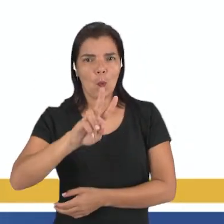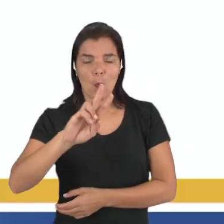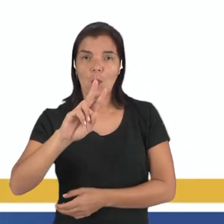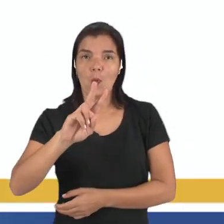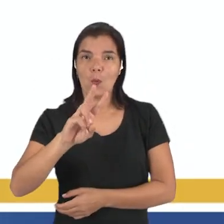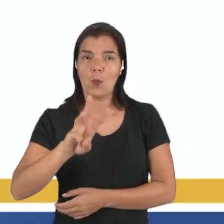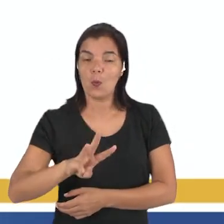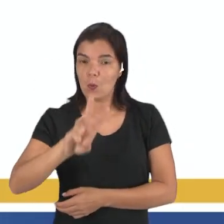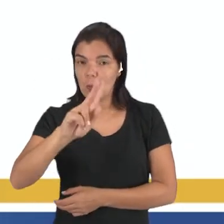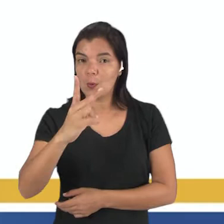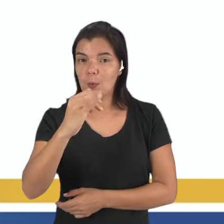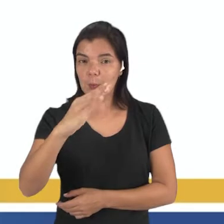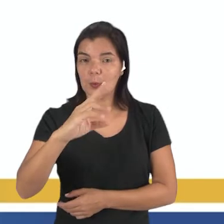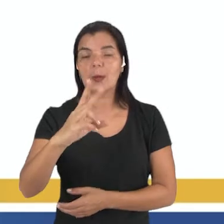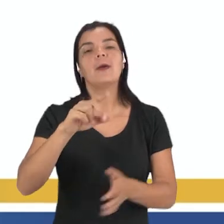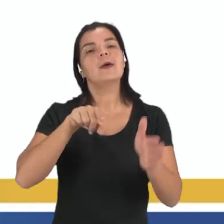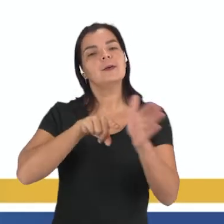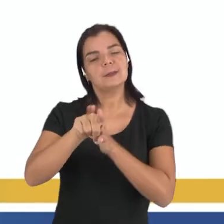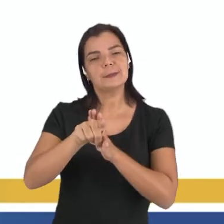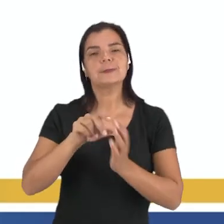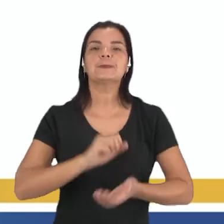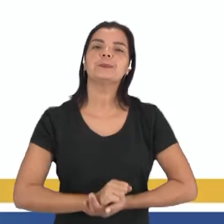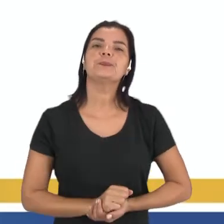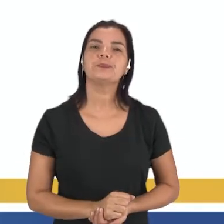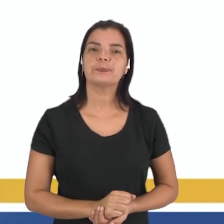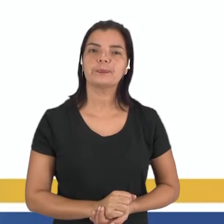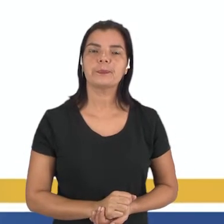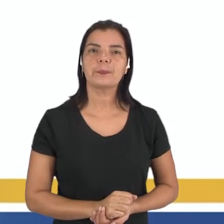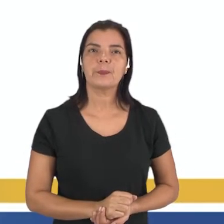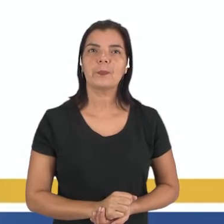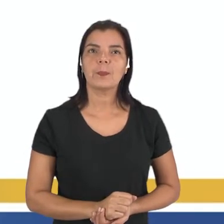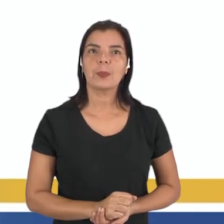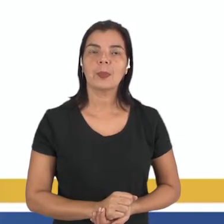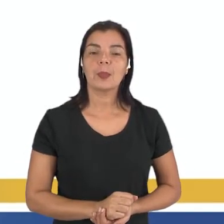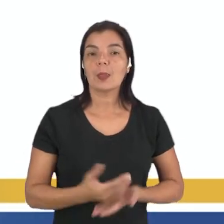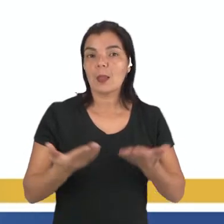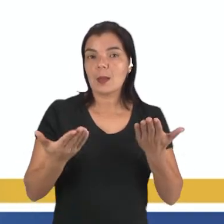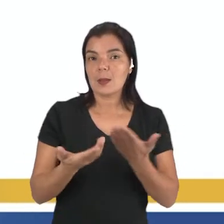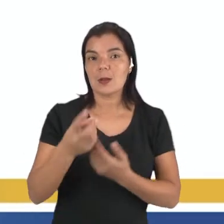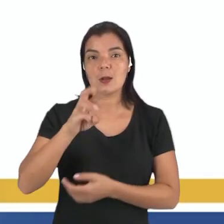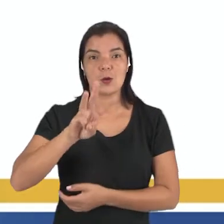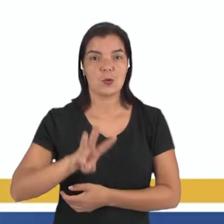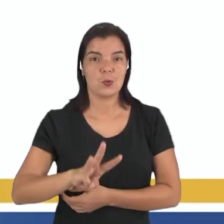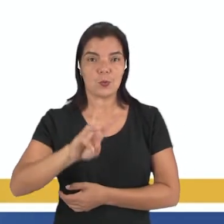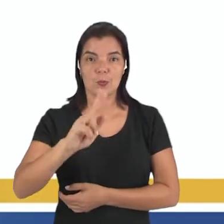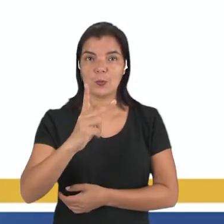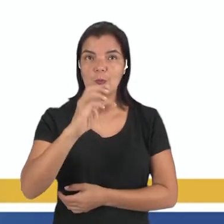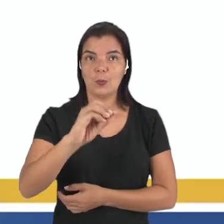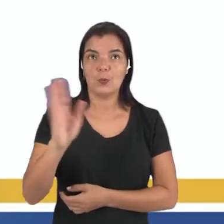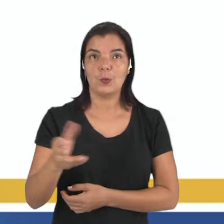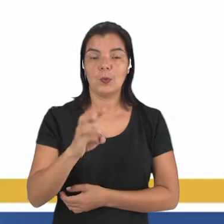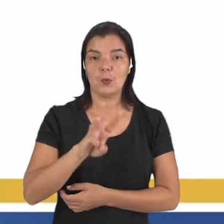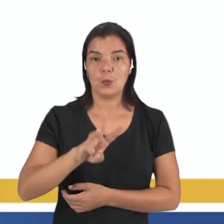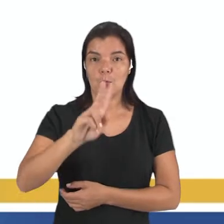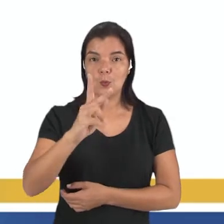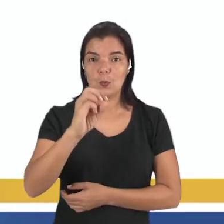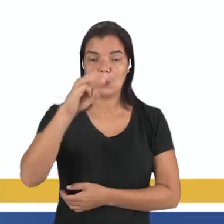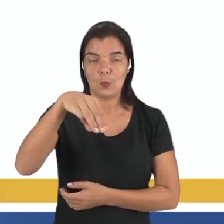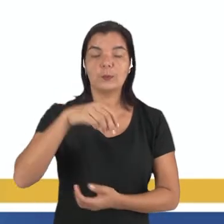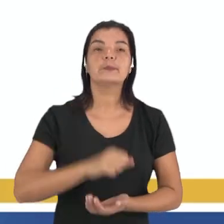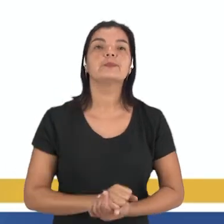como pronome interrogativo, ok? E não o what. Agora a diferença entre who e